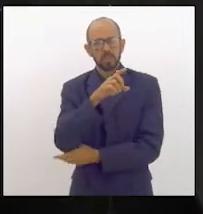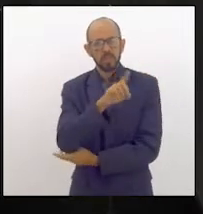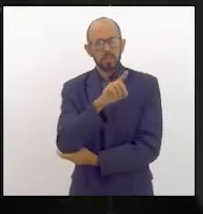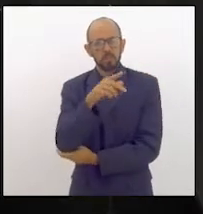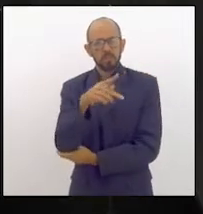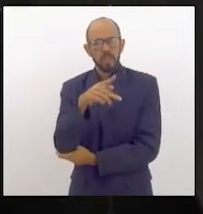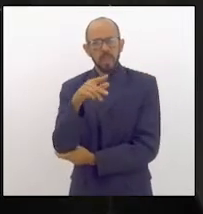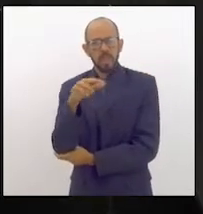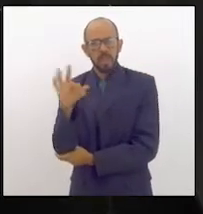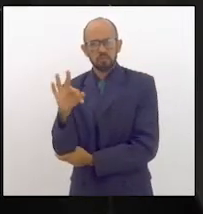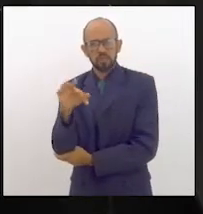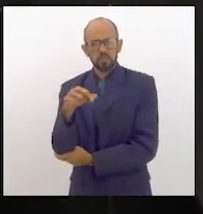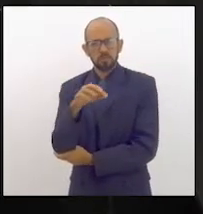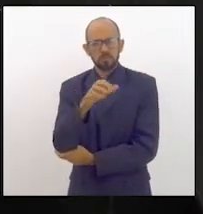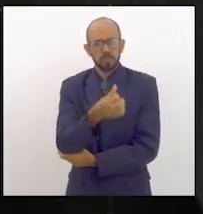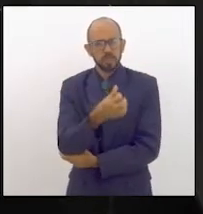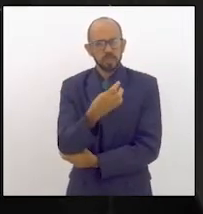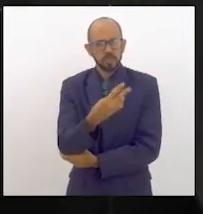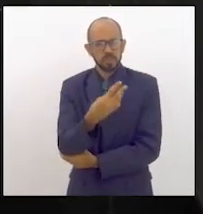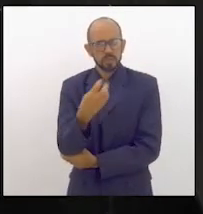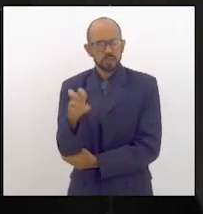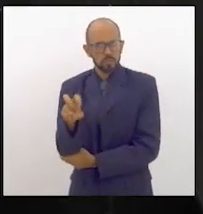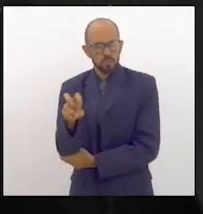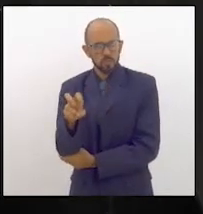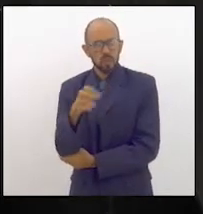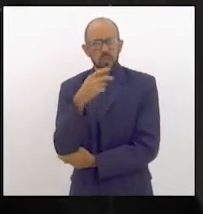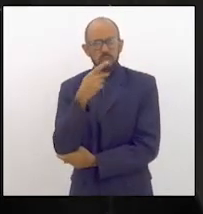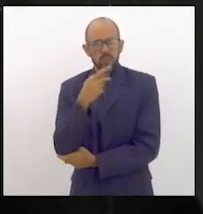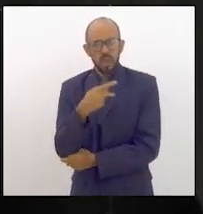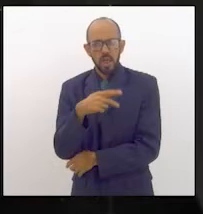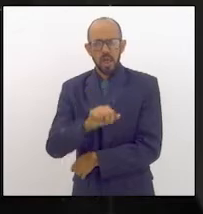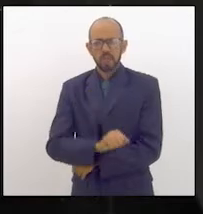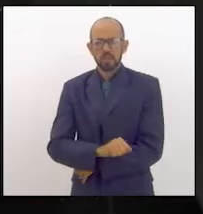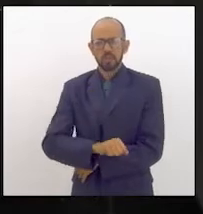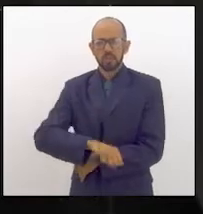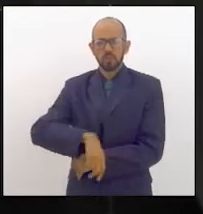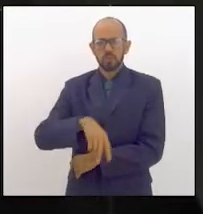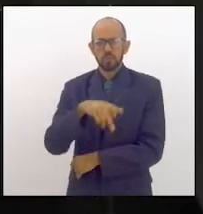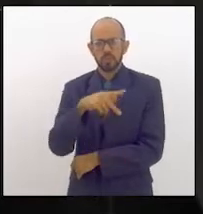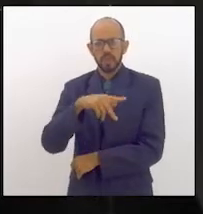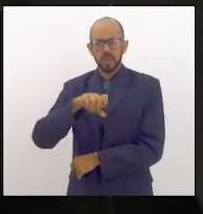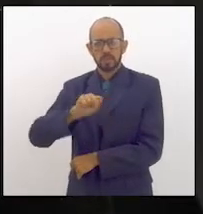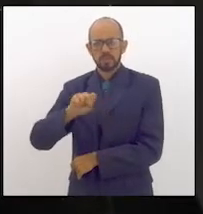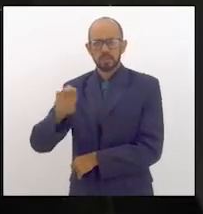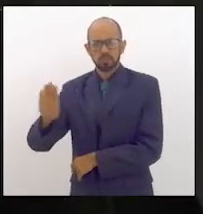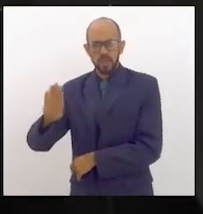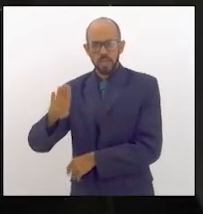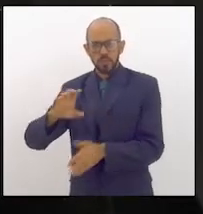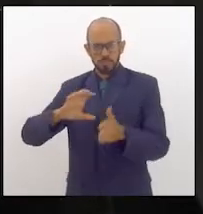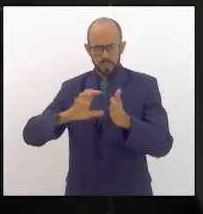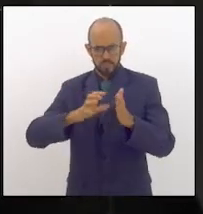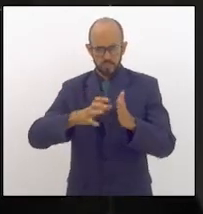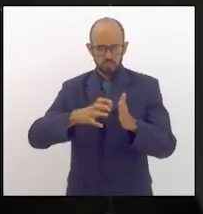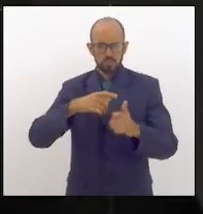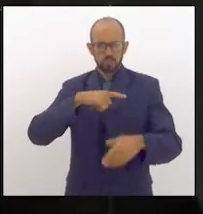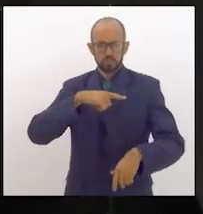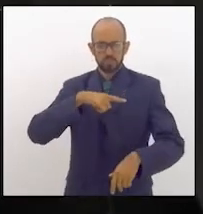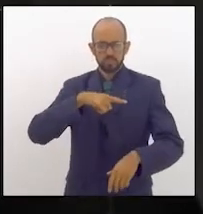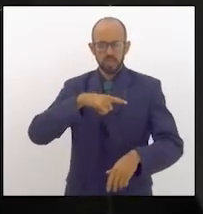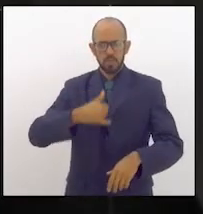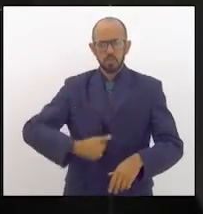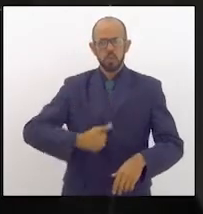35 e eu quero dizer que o partido socialista brasileiro tem muito orgulho de ter interposto esta